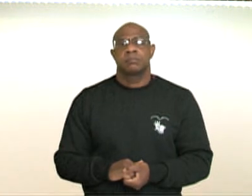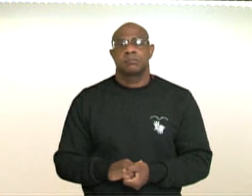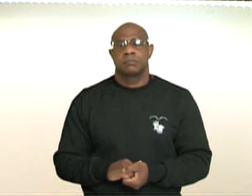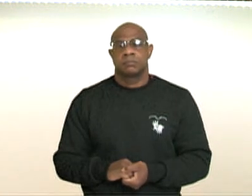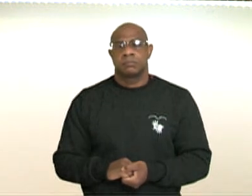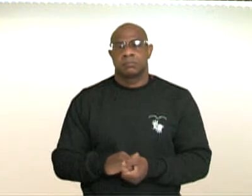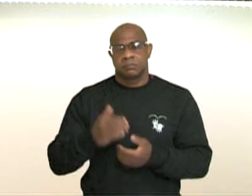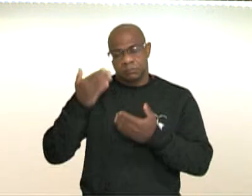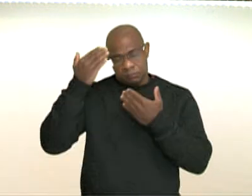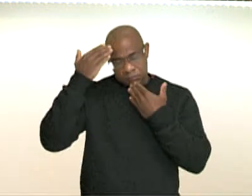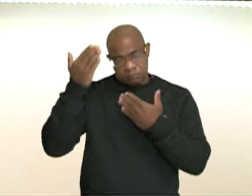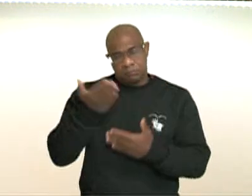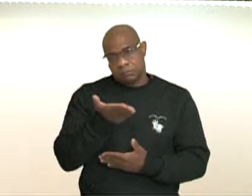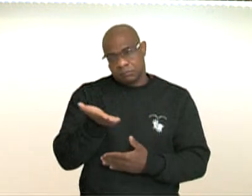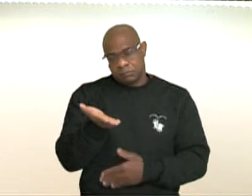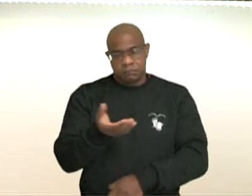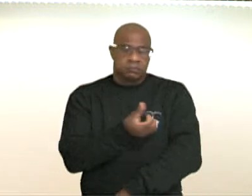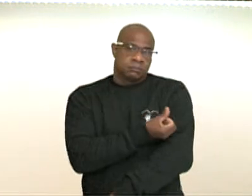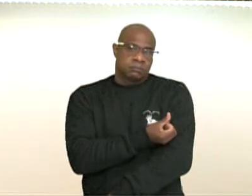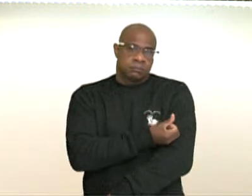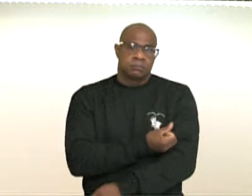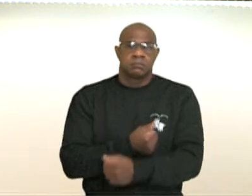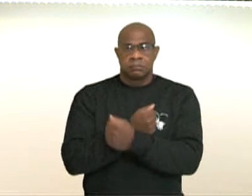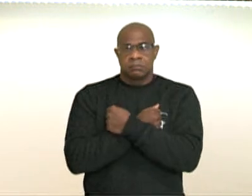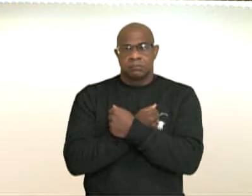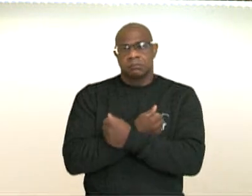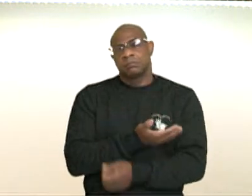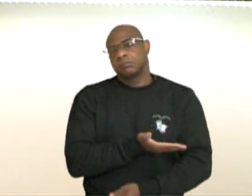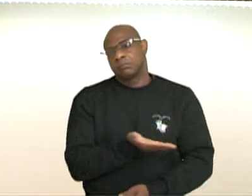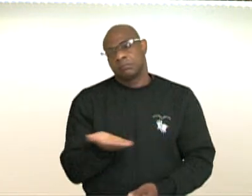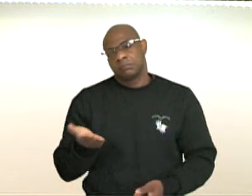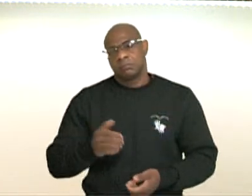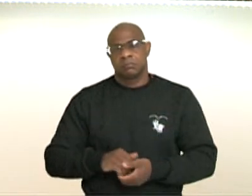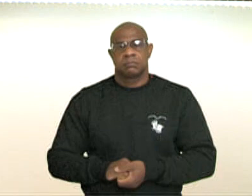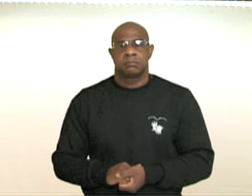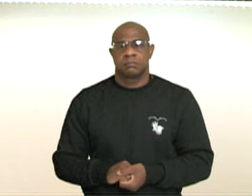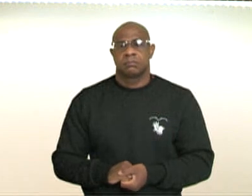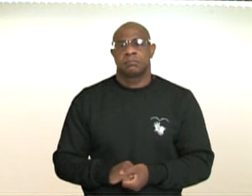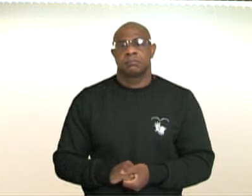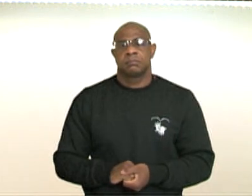Galera do sexto ano desse Paranazão, aquele abraço do professor Roberto.